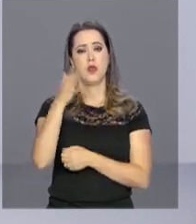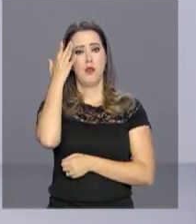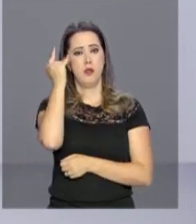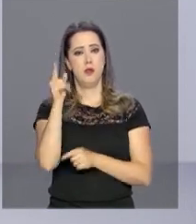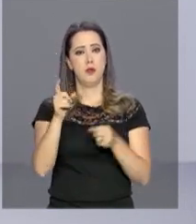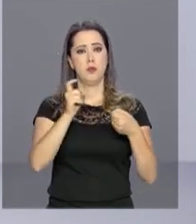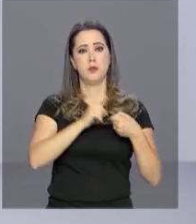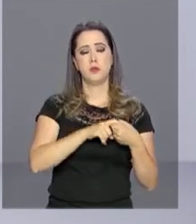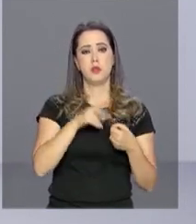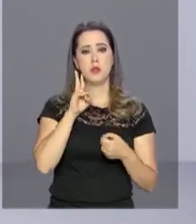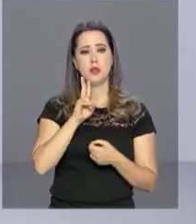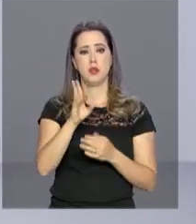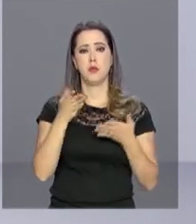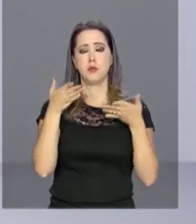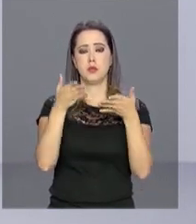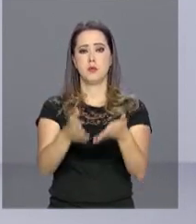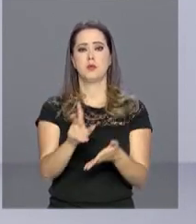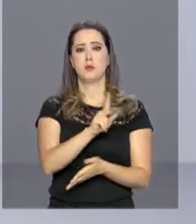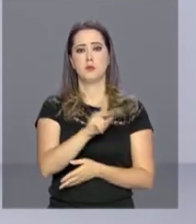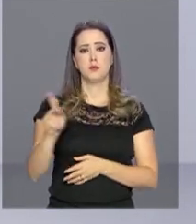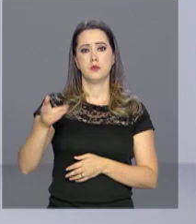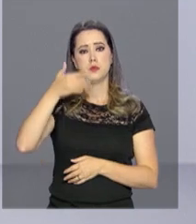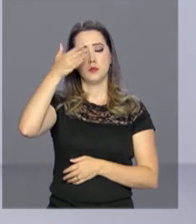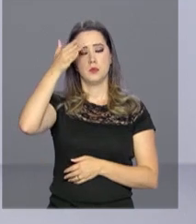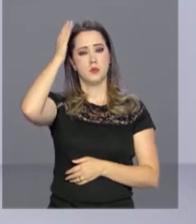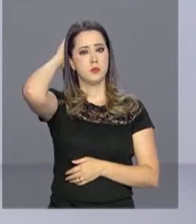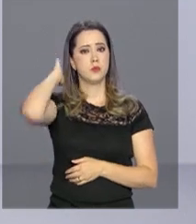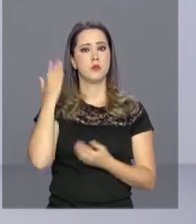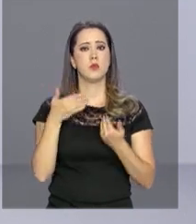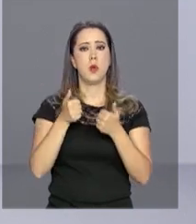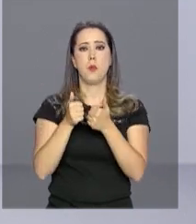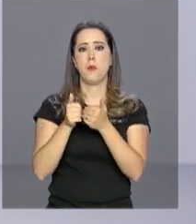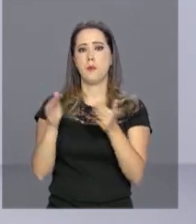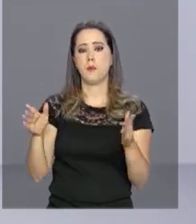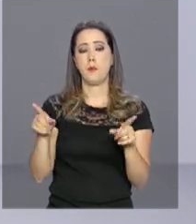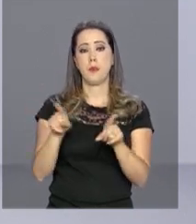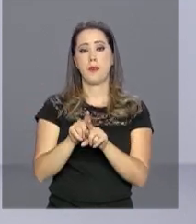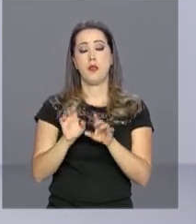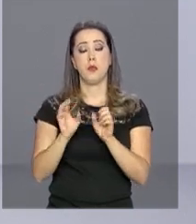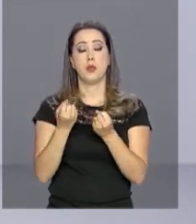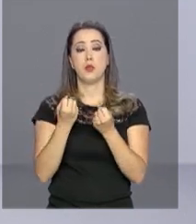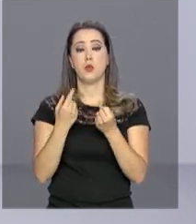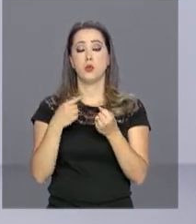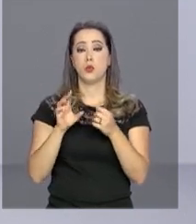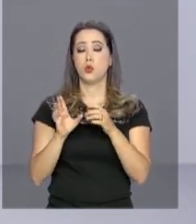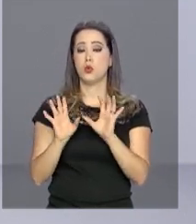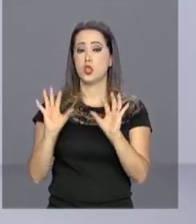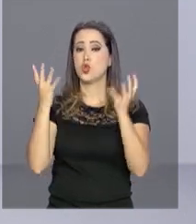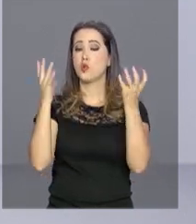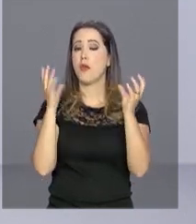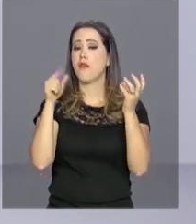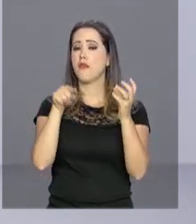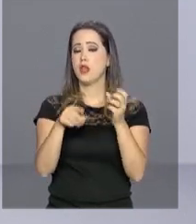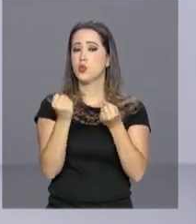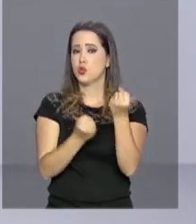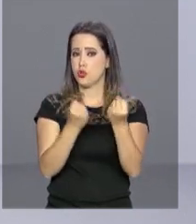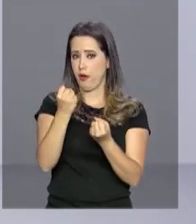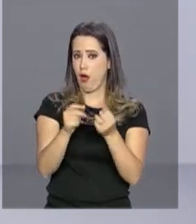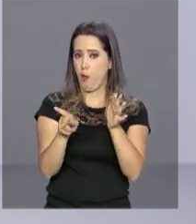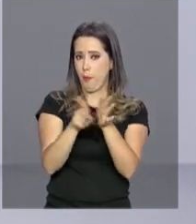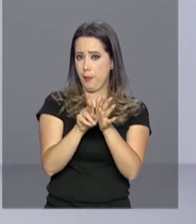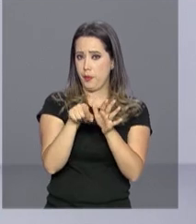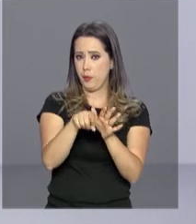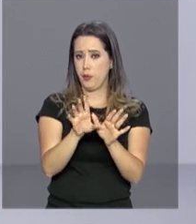está prevista a participação do presidente Michel Temer na abertura da Expo Fenabrave em São Paulo. O evento, realizado pela